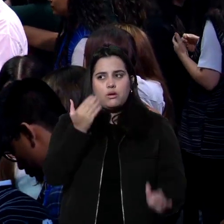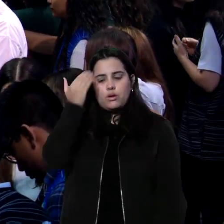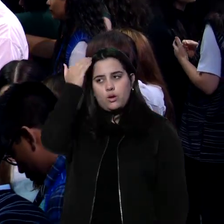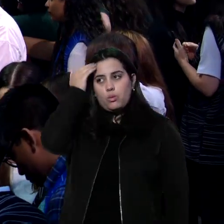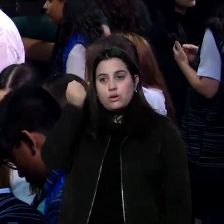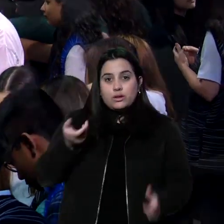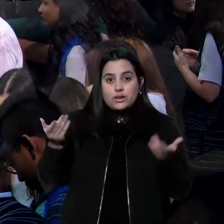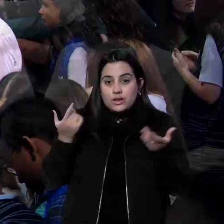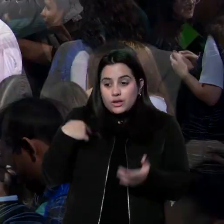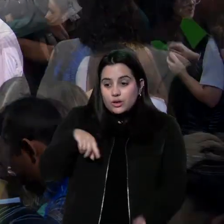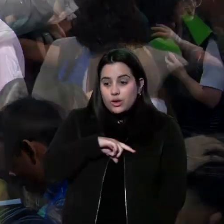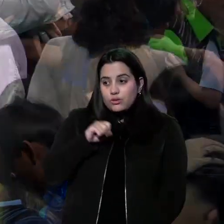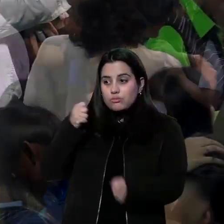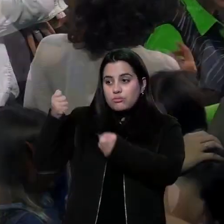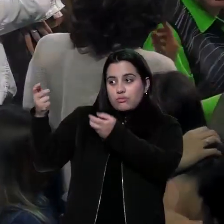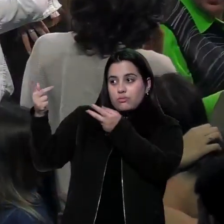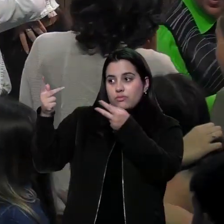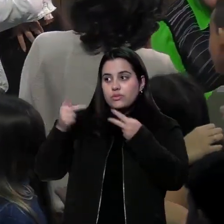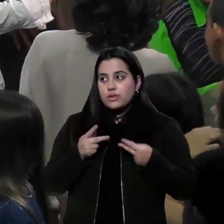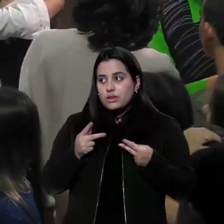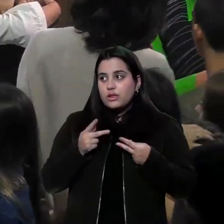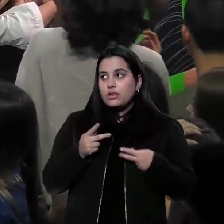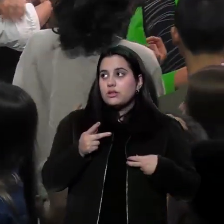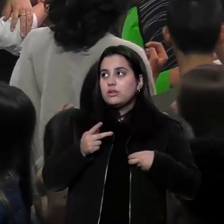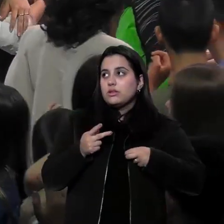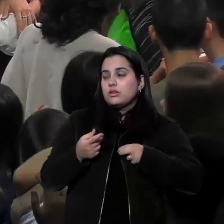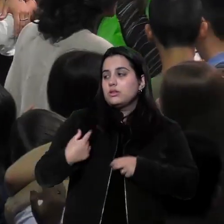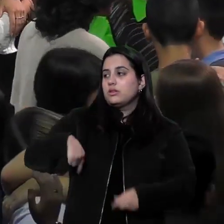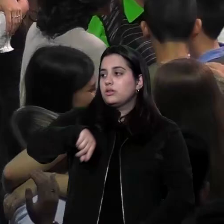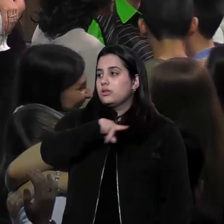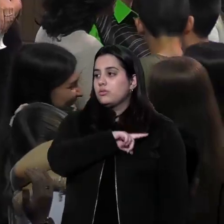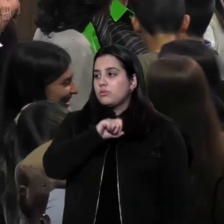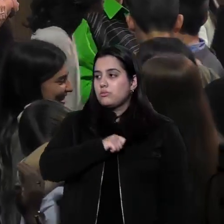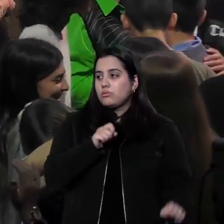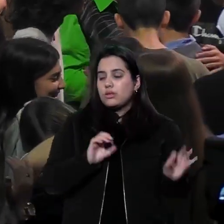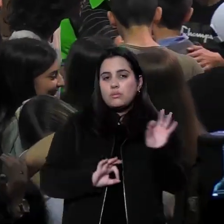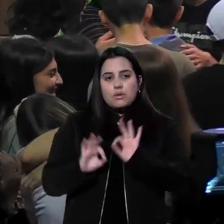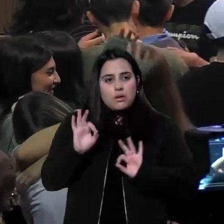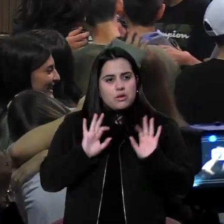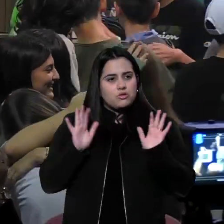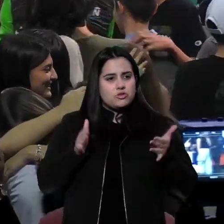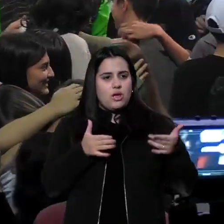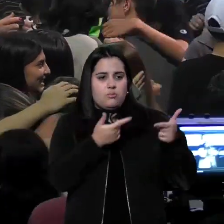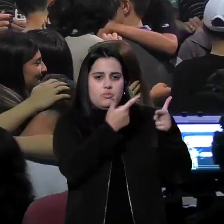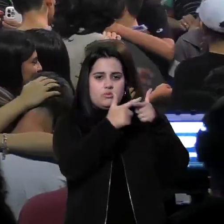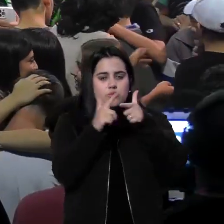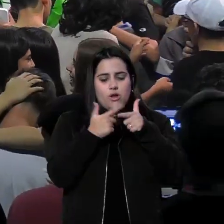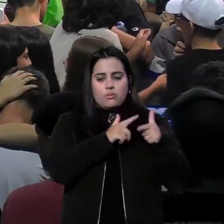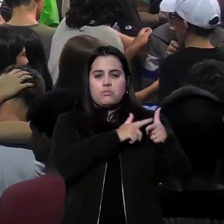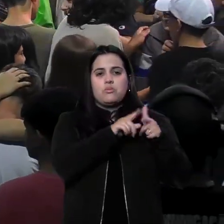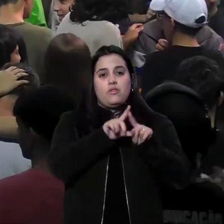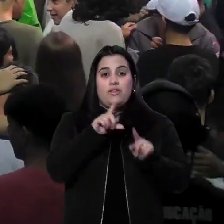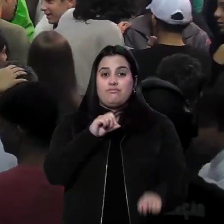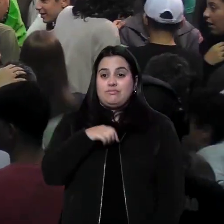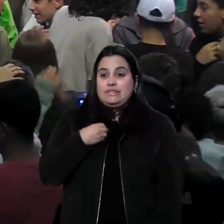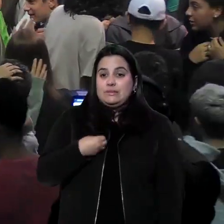que nós seremos visitados, que nós vamos ser preparados para as guerras e vamos viver coisas